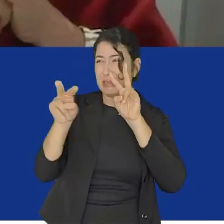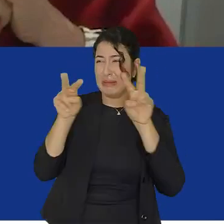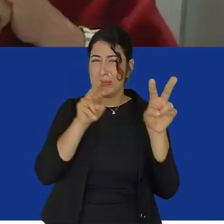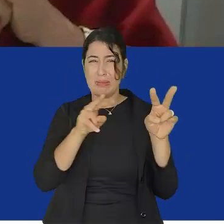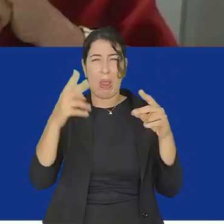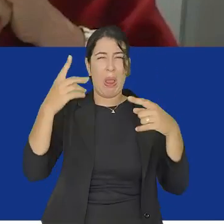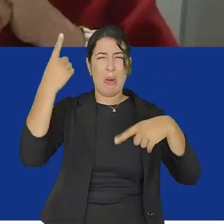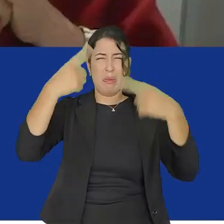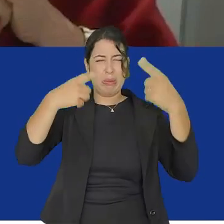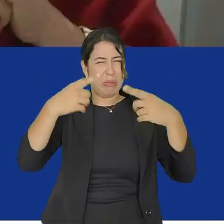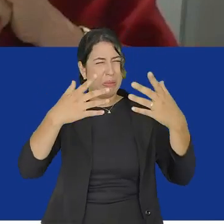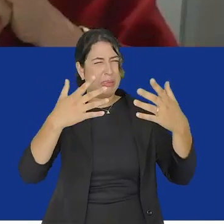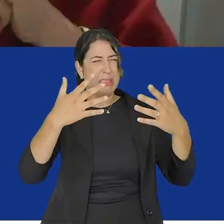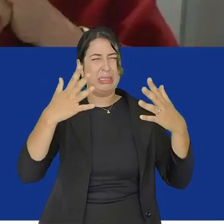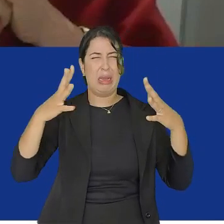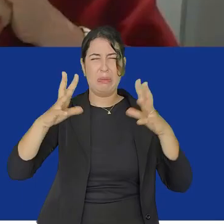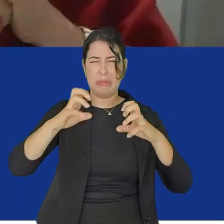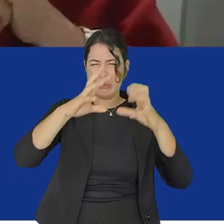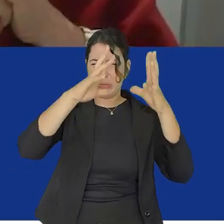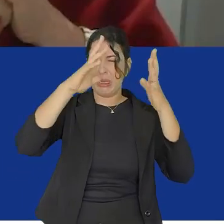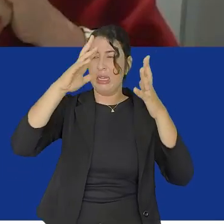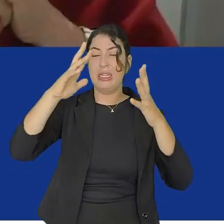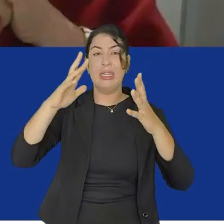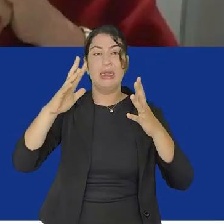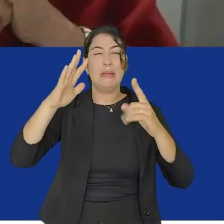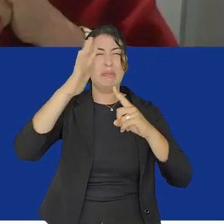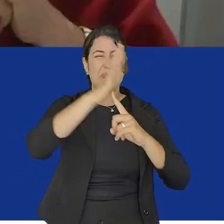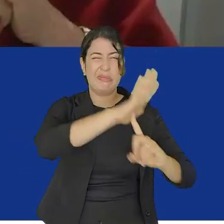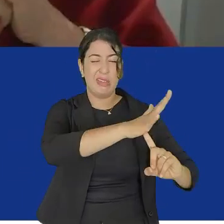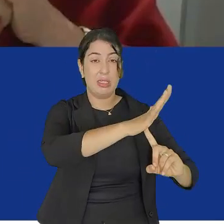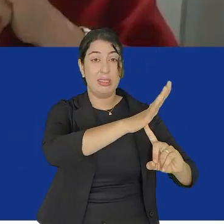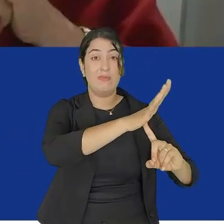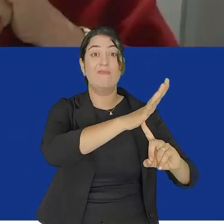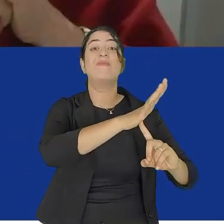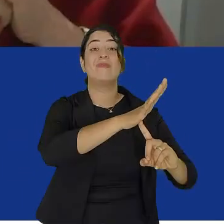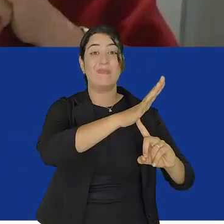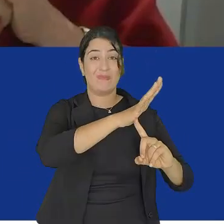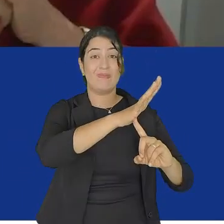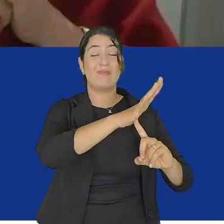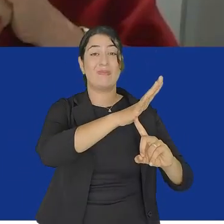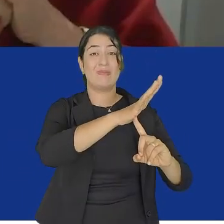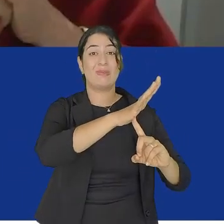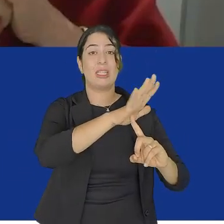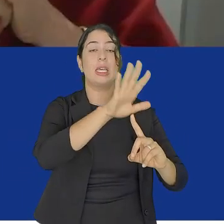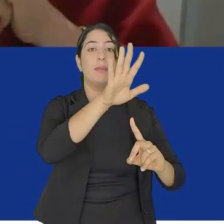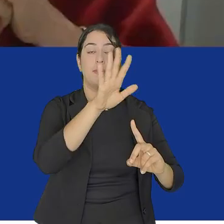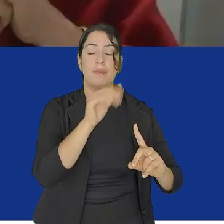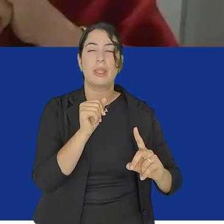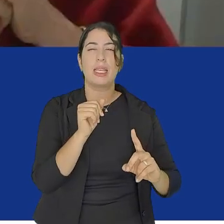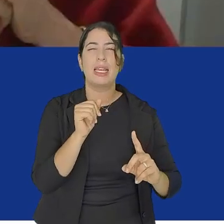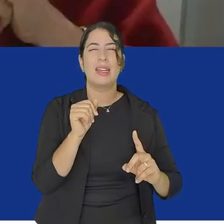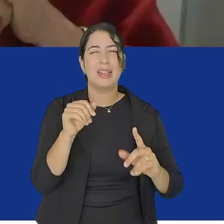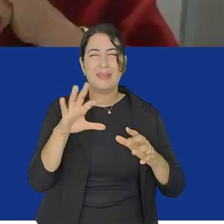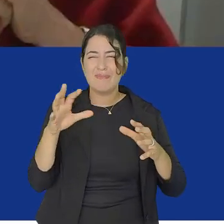contextos tóxicos, e aquele que sofreu o assédio, não necessariamente depois de um processo punitivo,